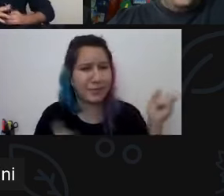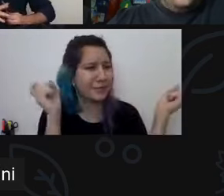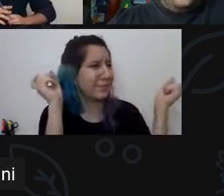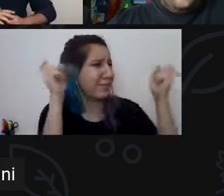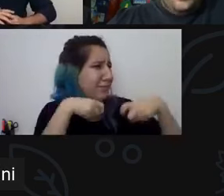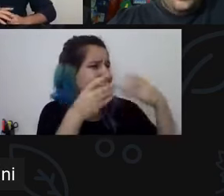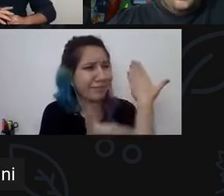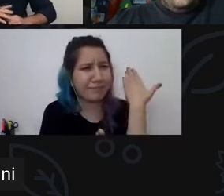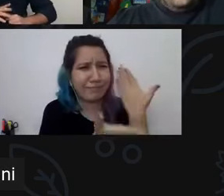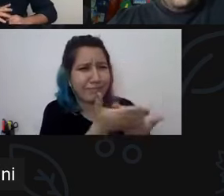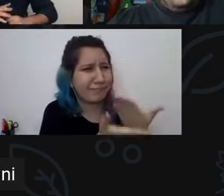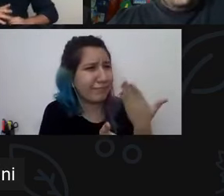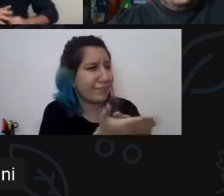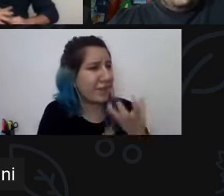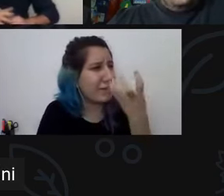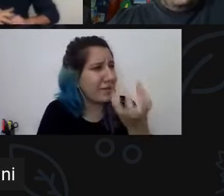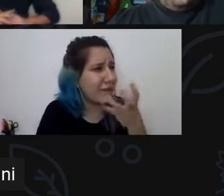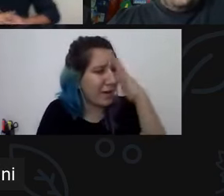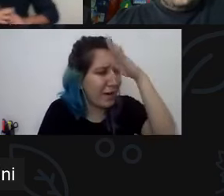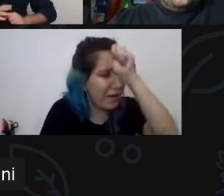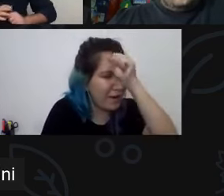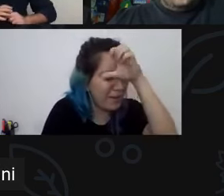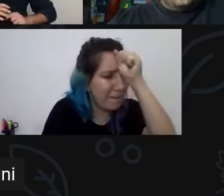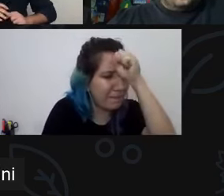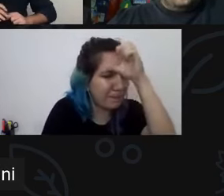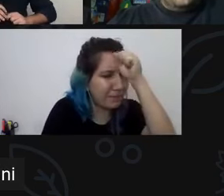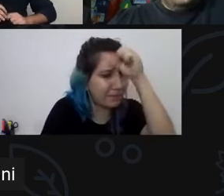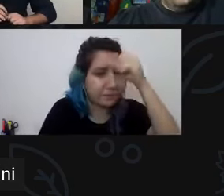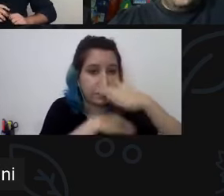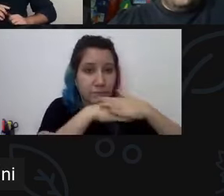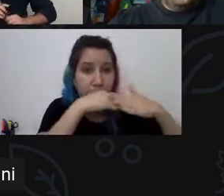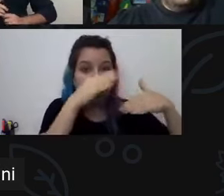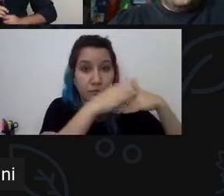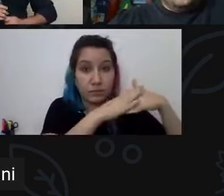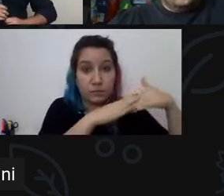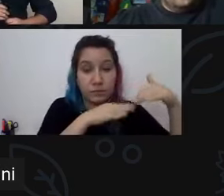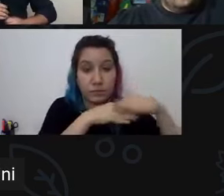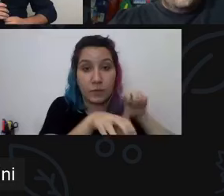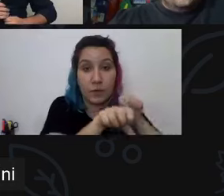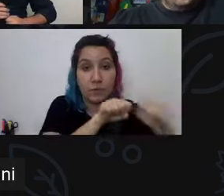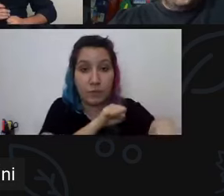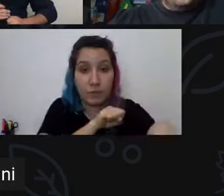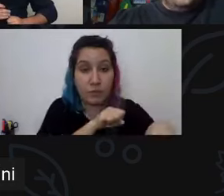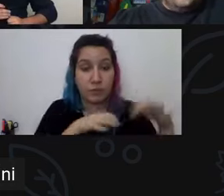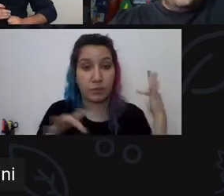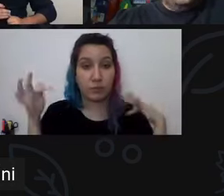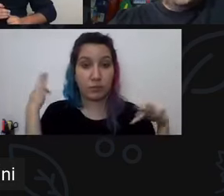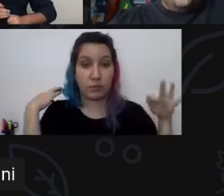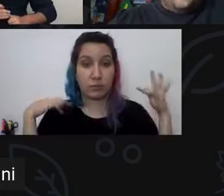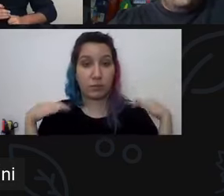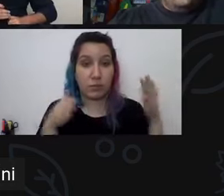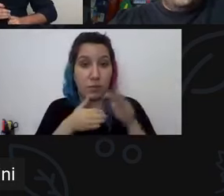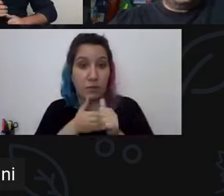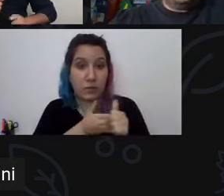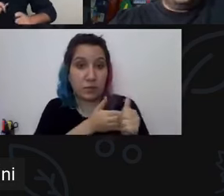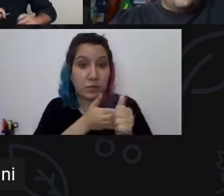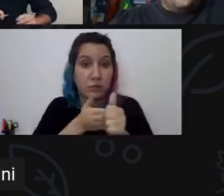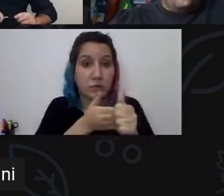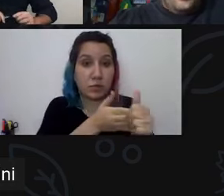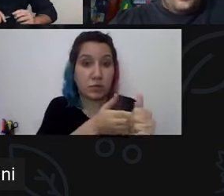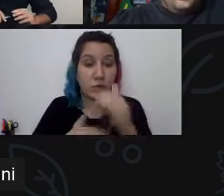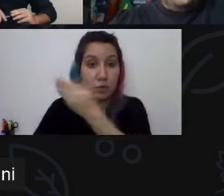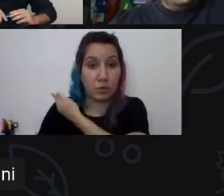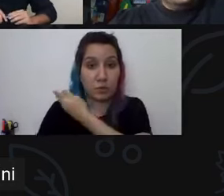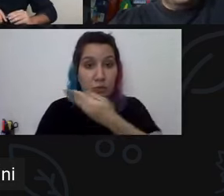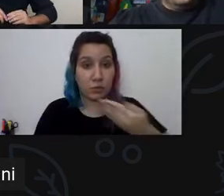estudar, a aprender, né? Minha formação, eu sou bacharel em turismo, eu sou guia regional,